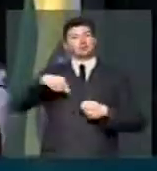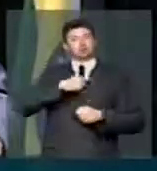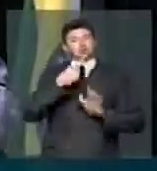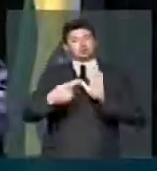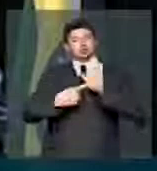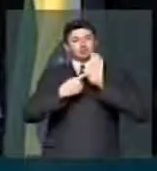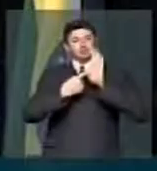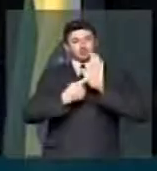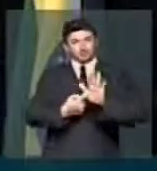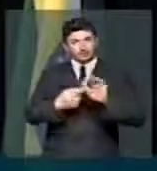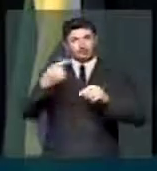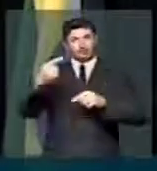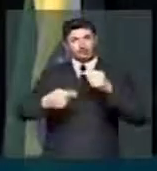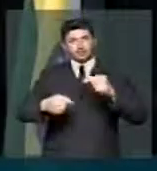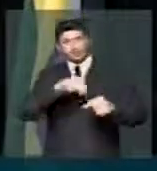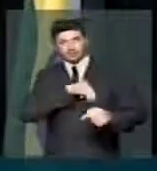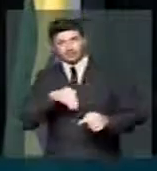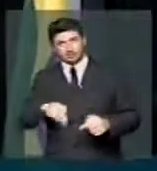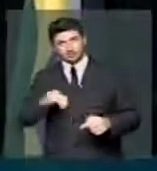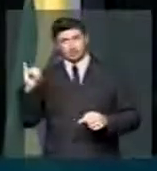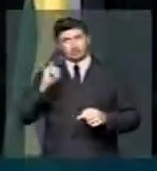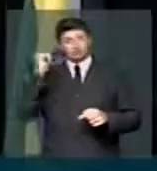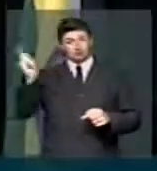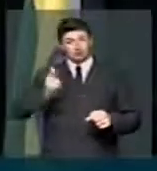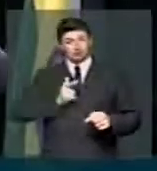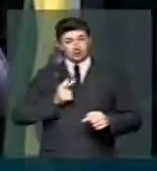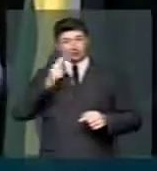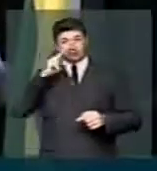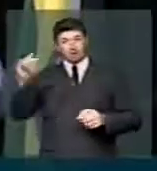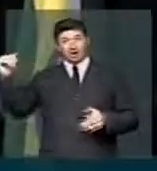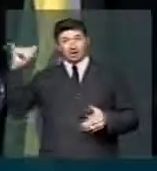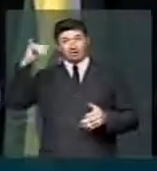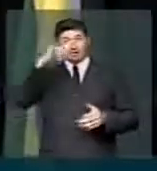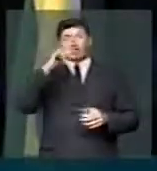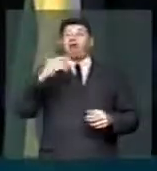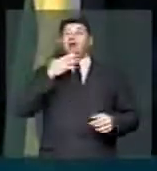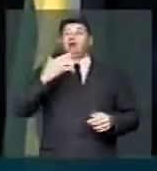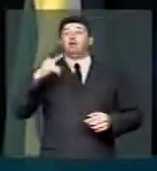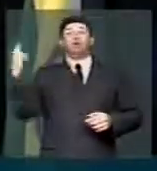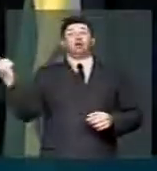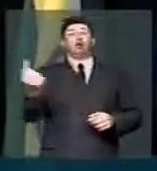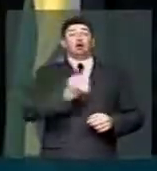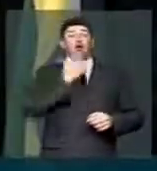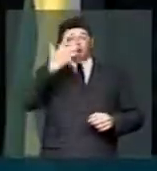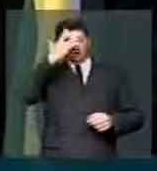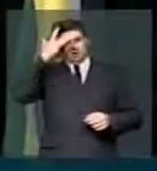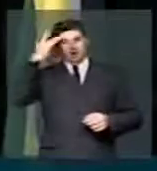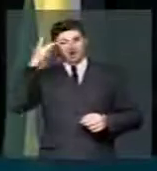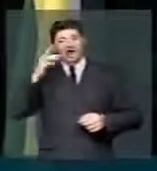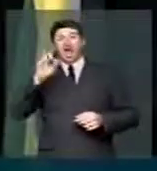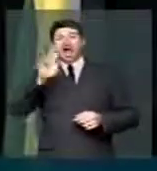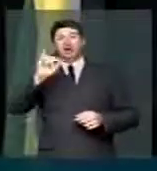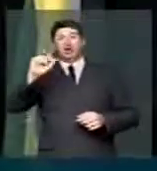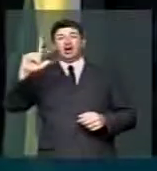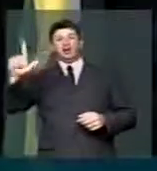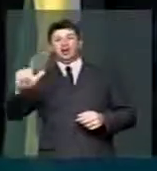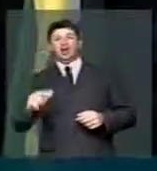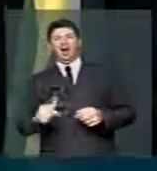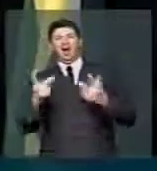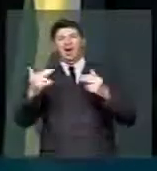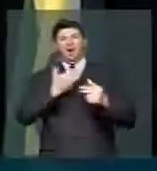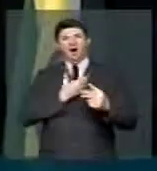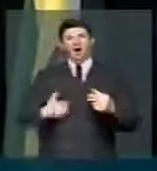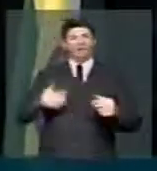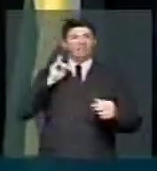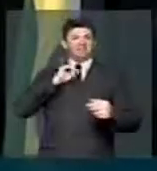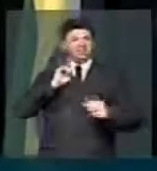no debate com o ministro a importância de termos uma aviação que alcance a todos, termos uma aviação regionalizada, como o governo